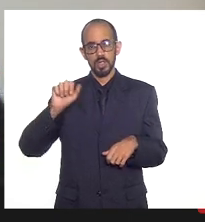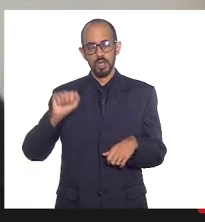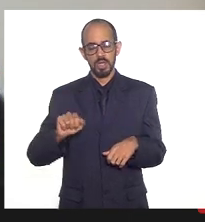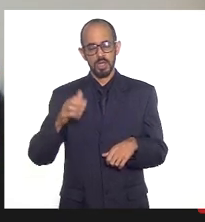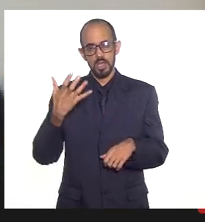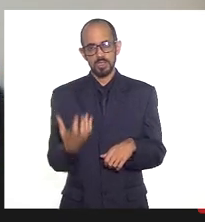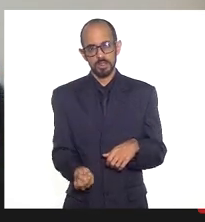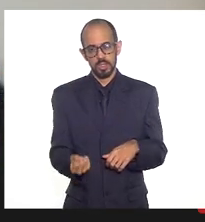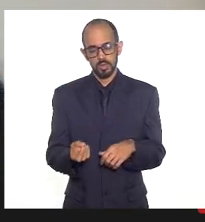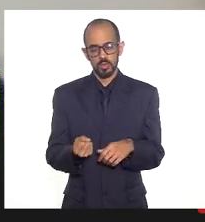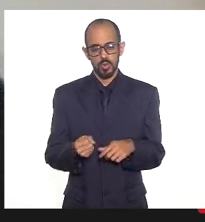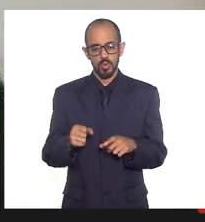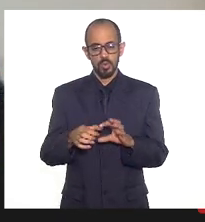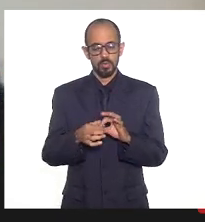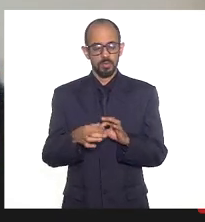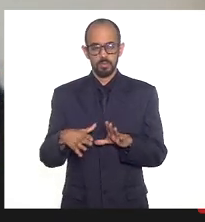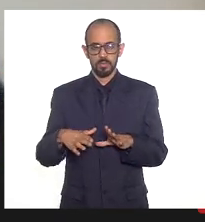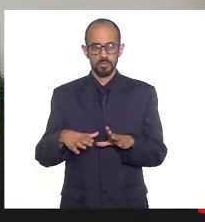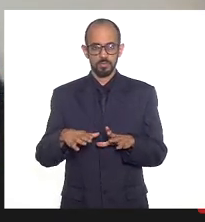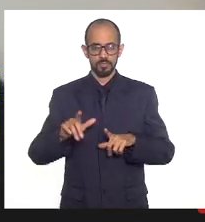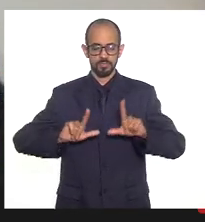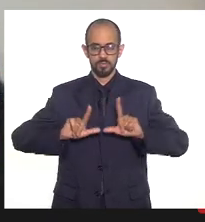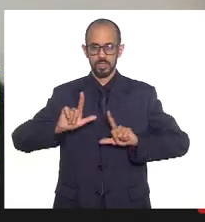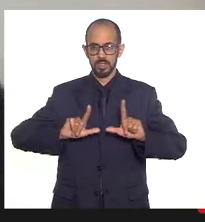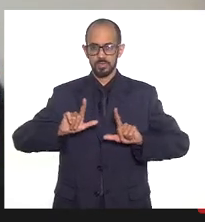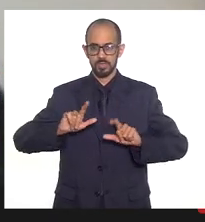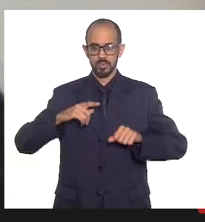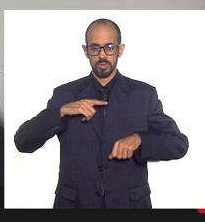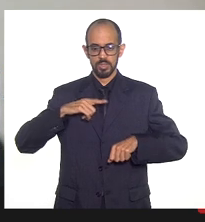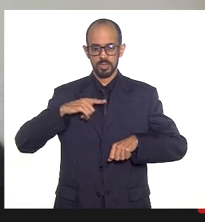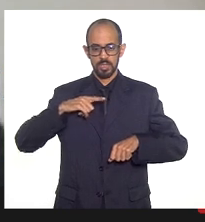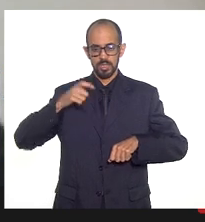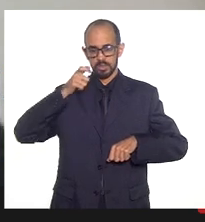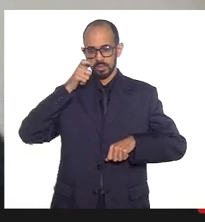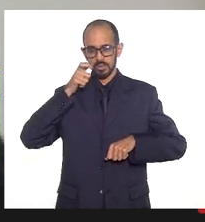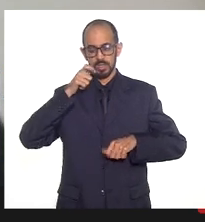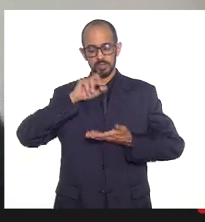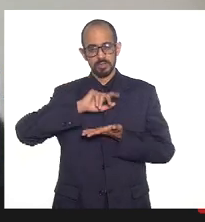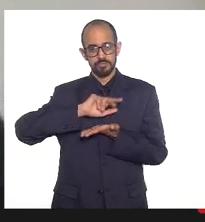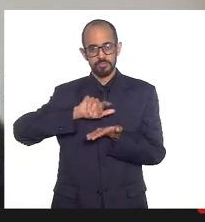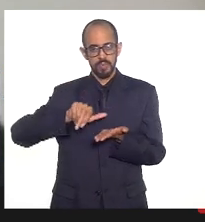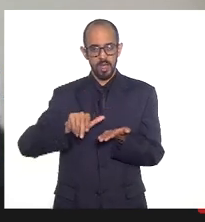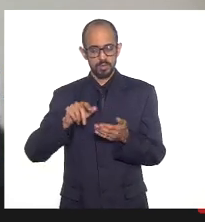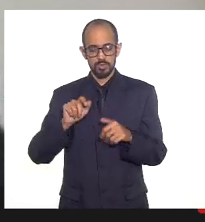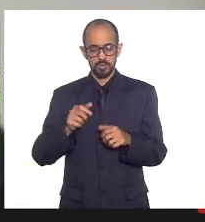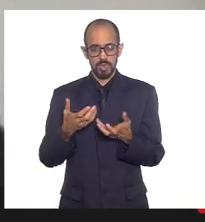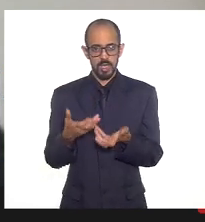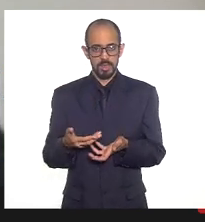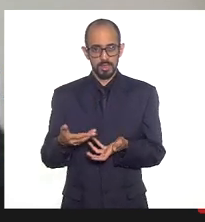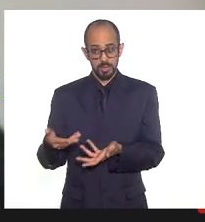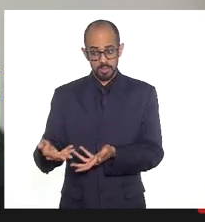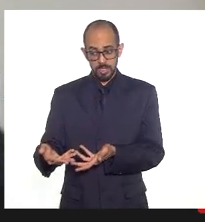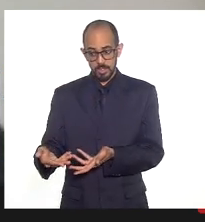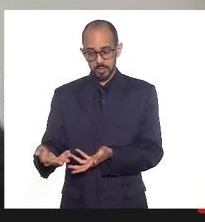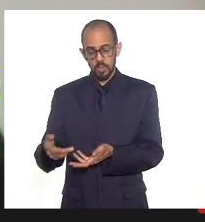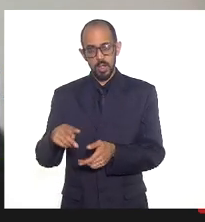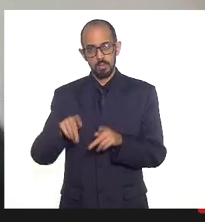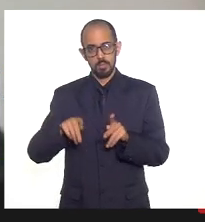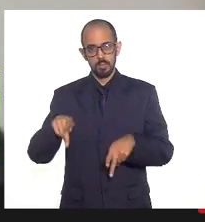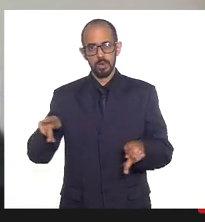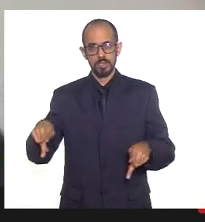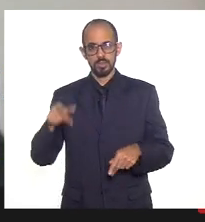ter democraticamente um veículo que atenda a interesses diversos, que atenda à população, né, aos interesses